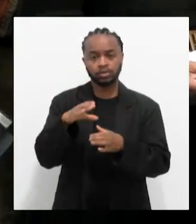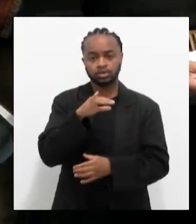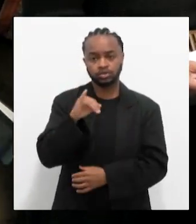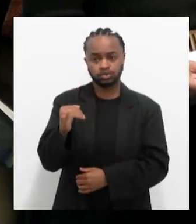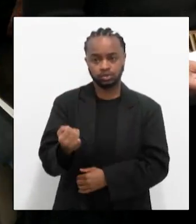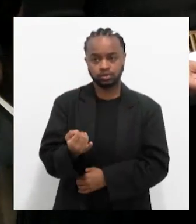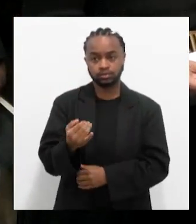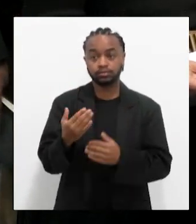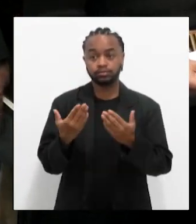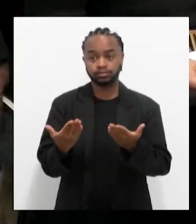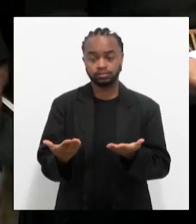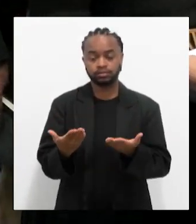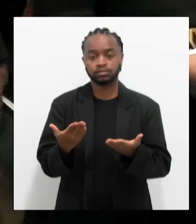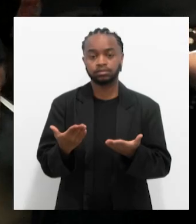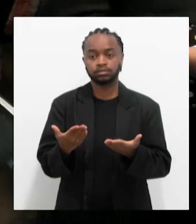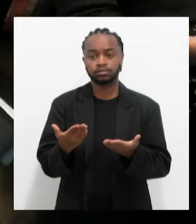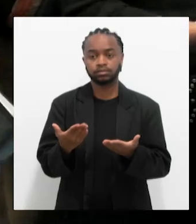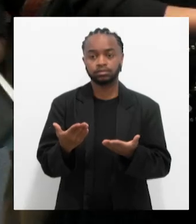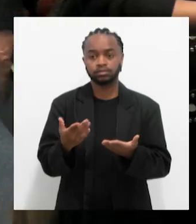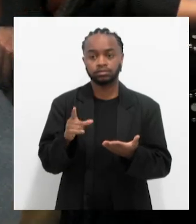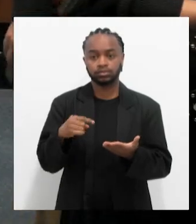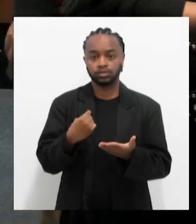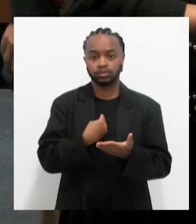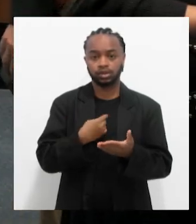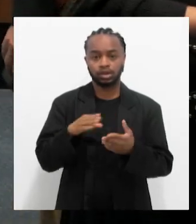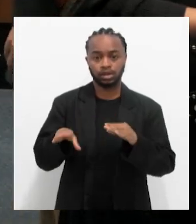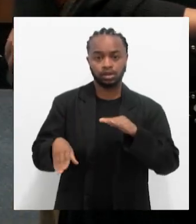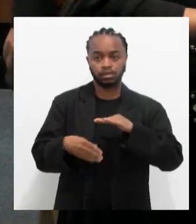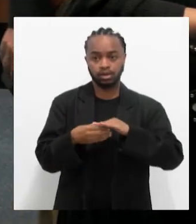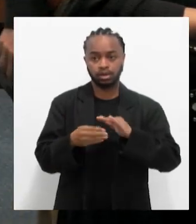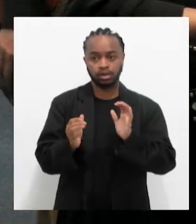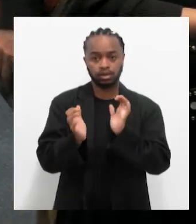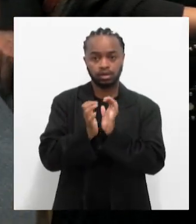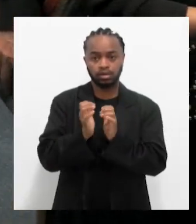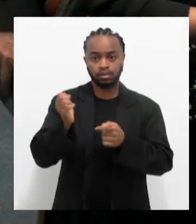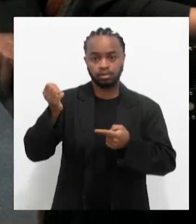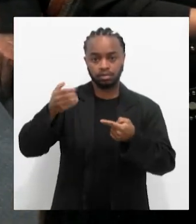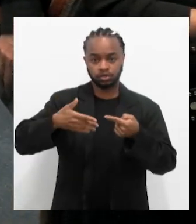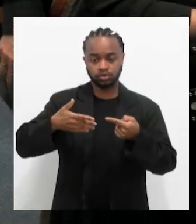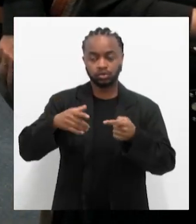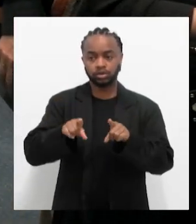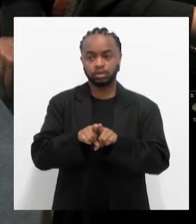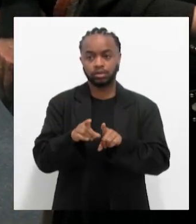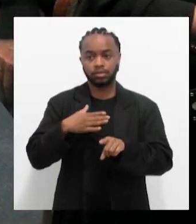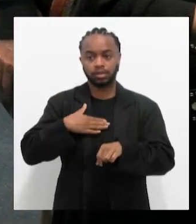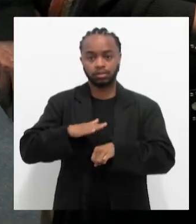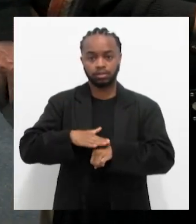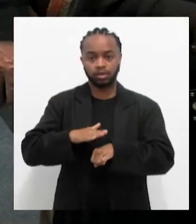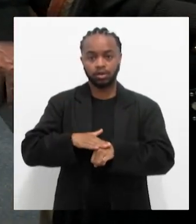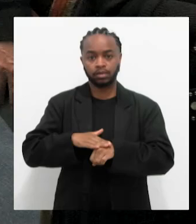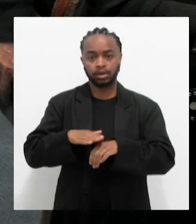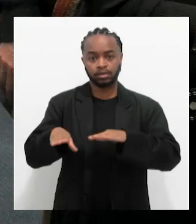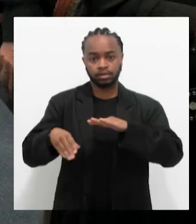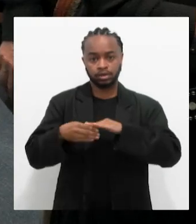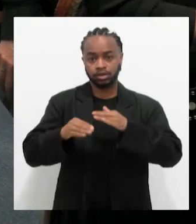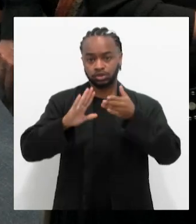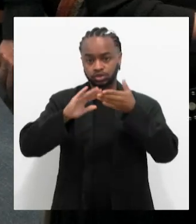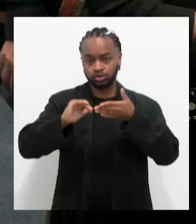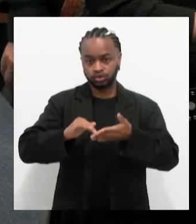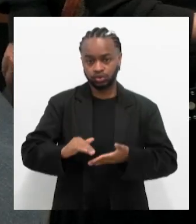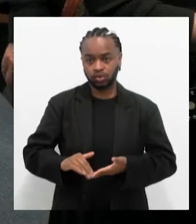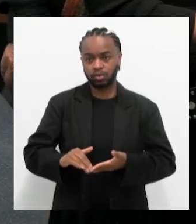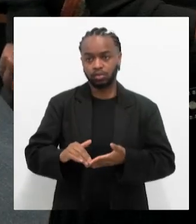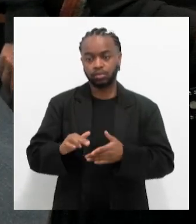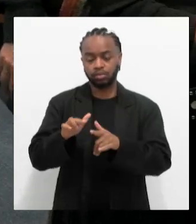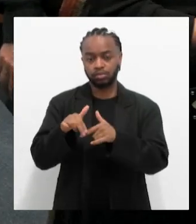Justiça. Então, as emendas da bancada do PSOL e as minhas emendas pessoais estão todas retiradas com esse